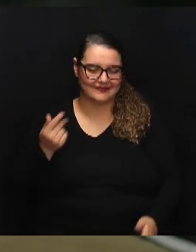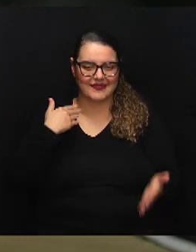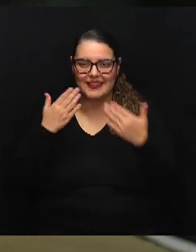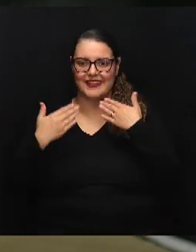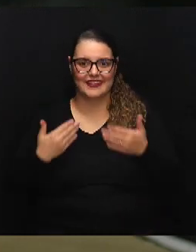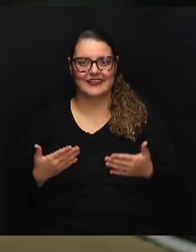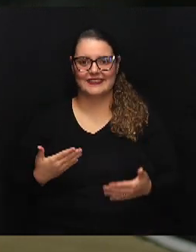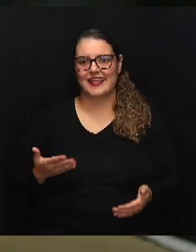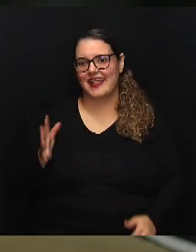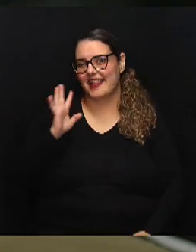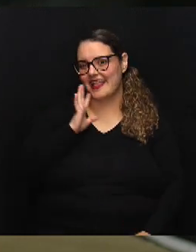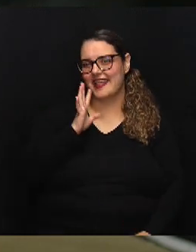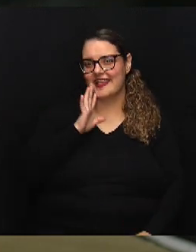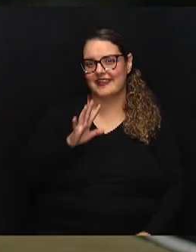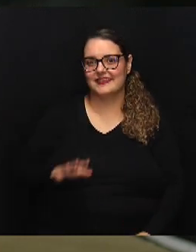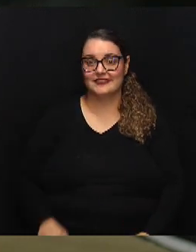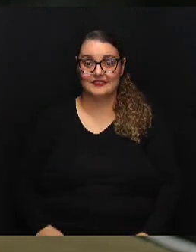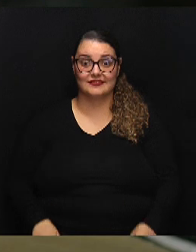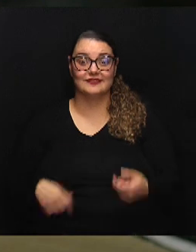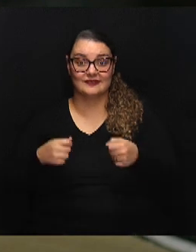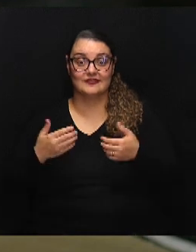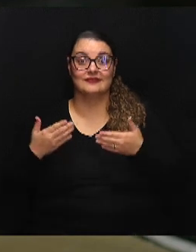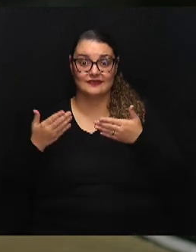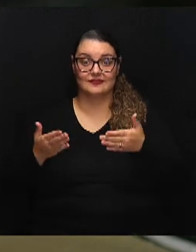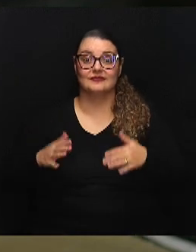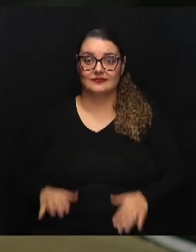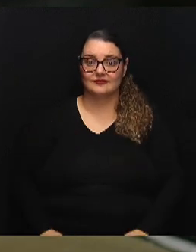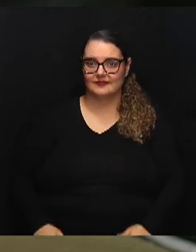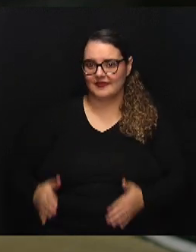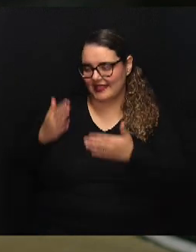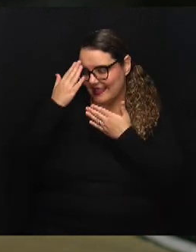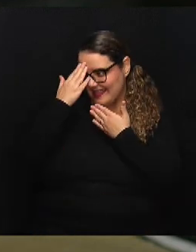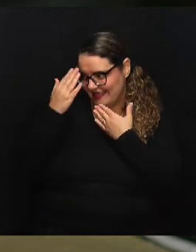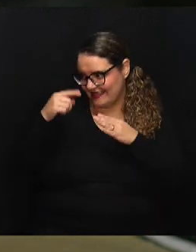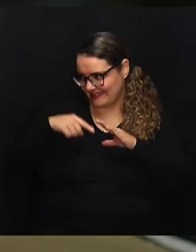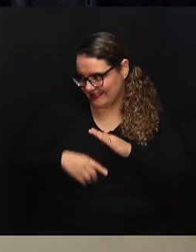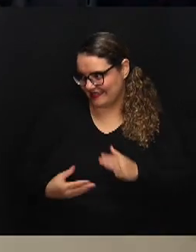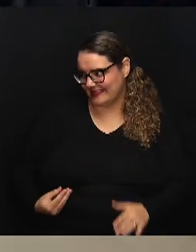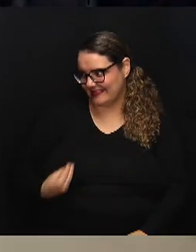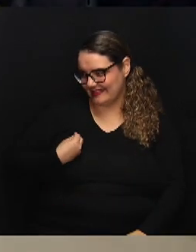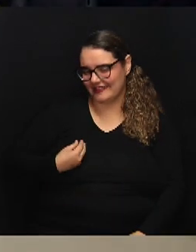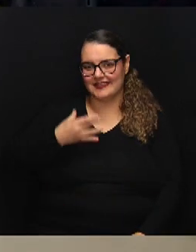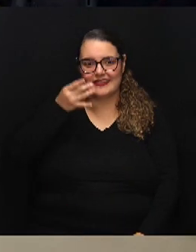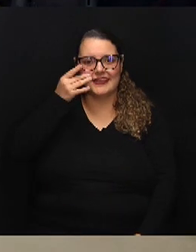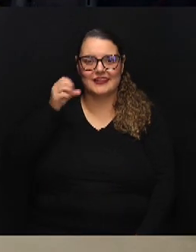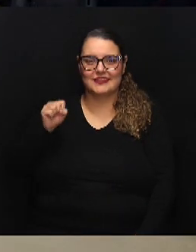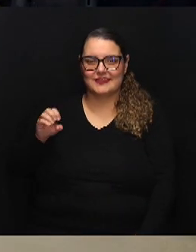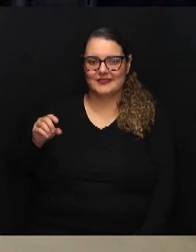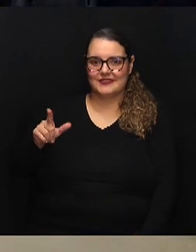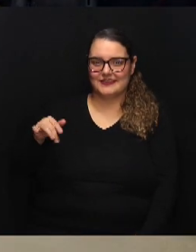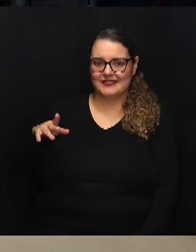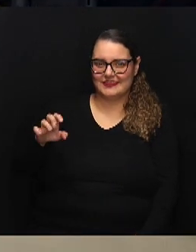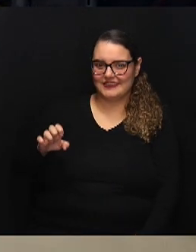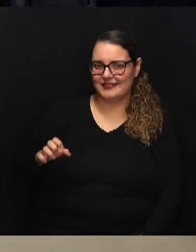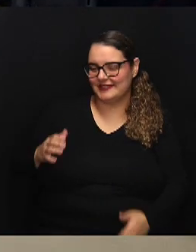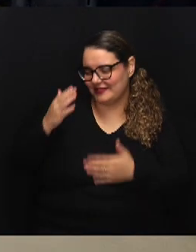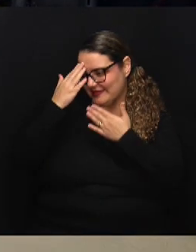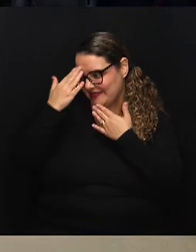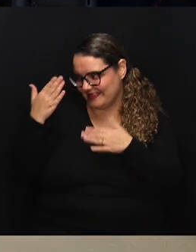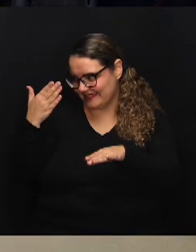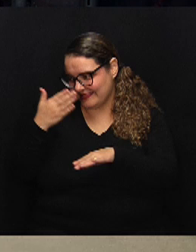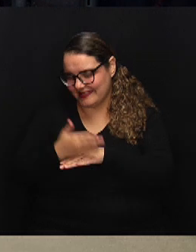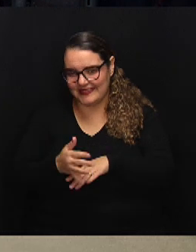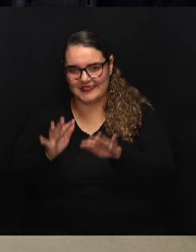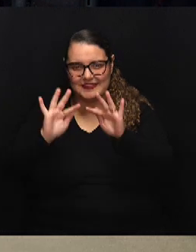tá tão gostoso, mas a gente precisa entregar, então agradeço imensamente a presença. Solange, muito obrigada pela sua participação, eu fiquei muito